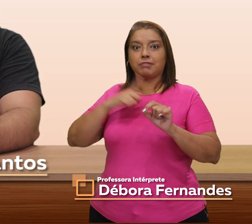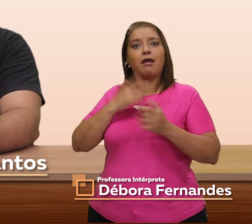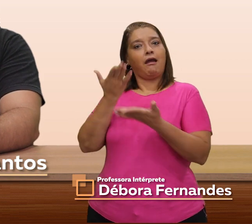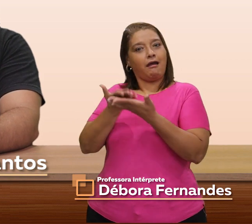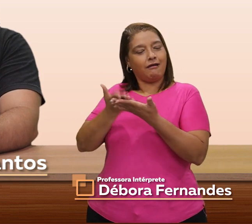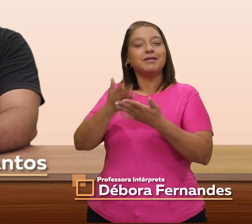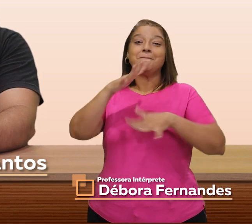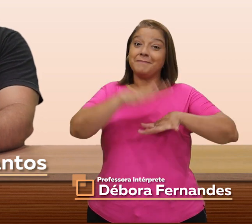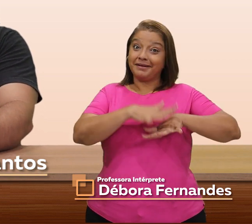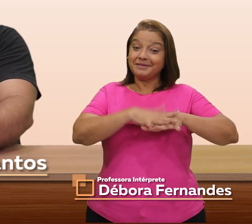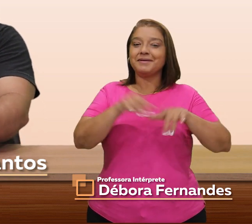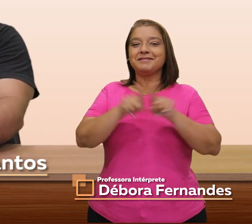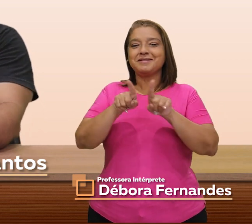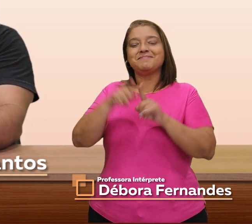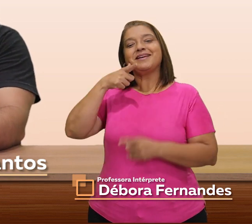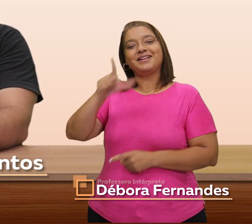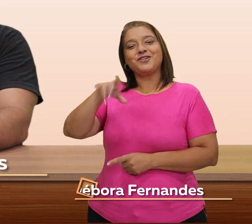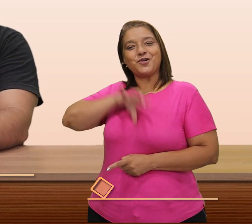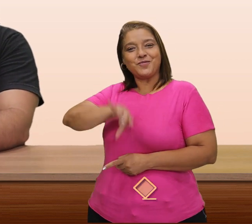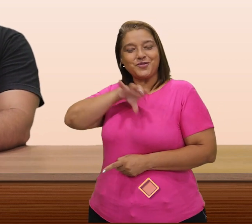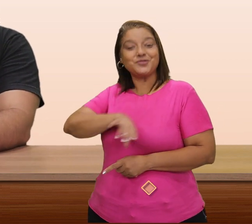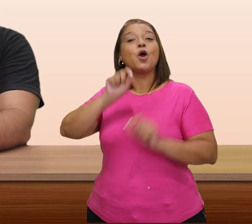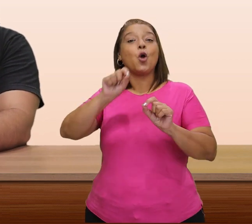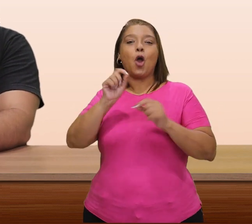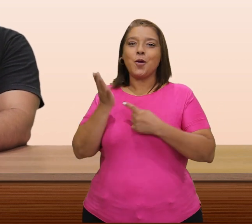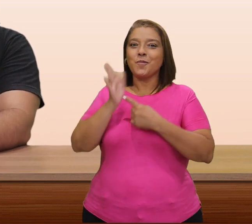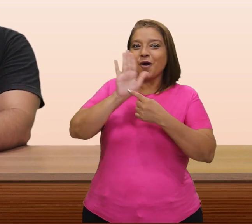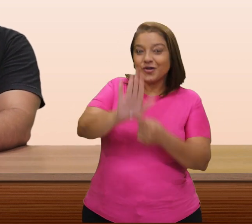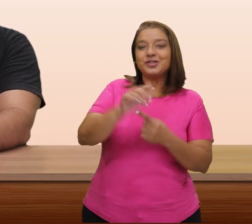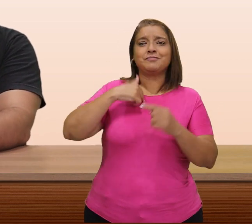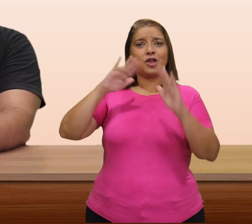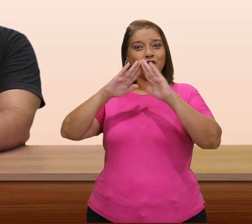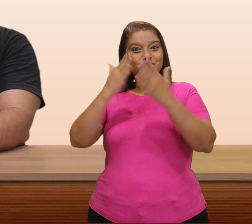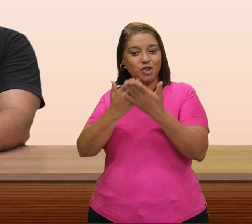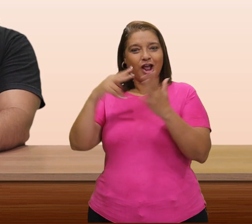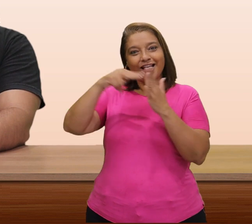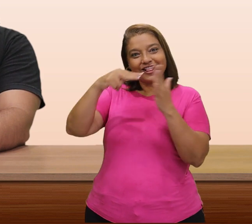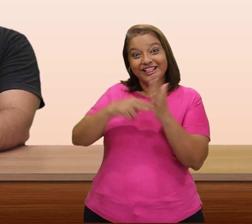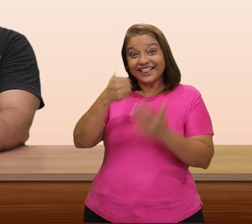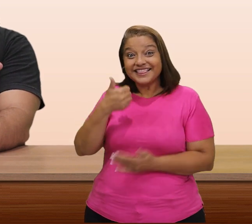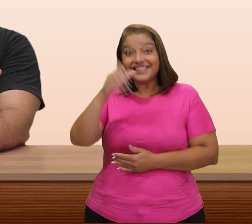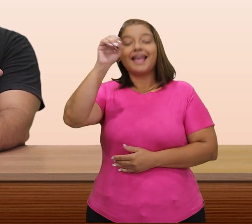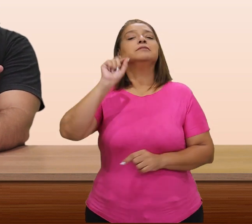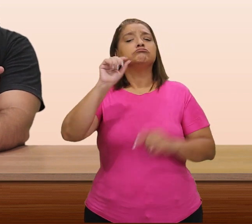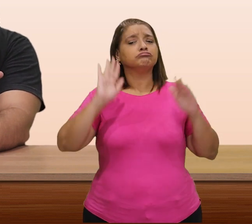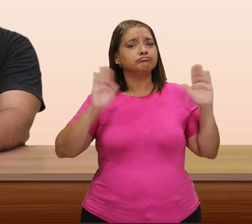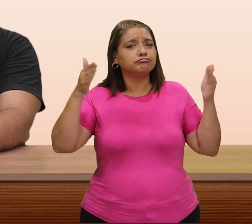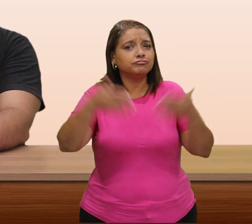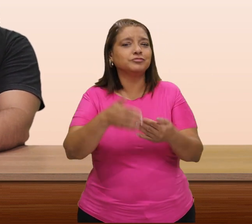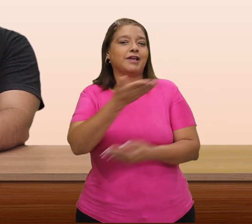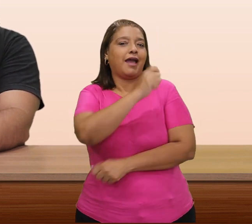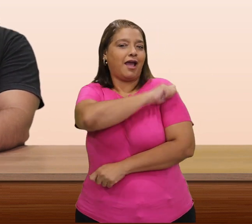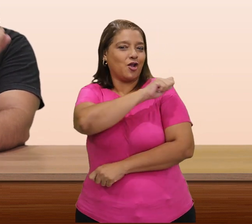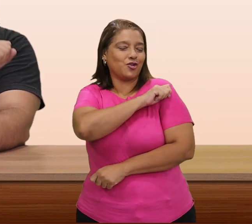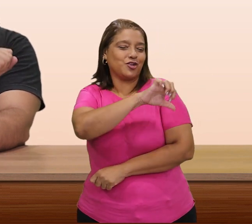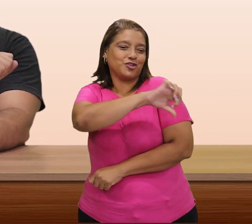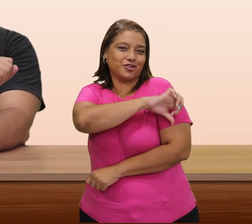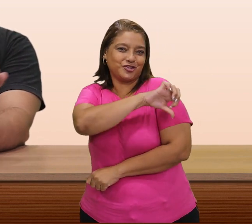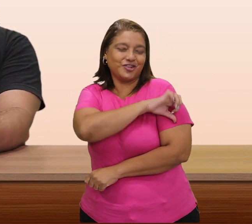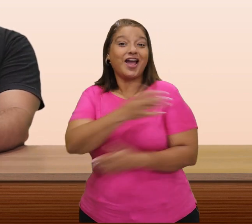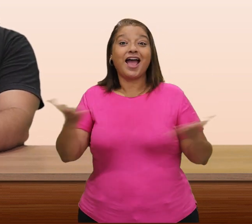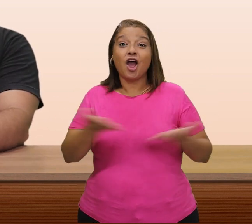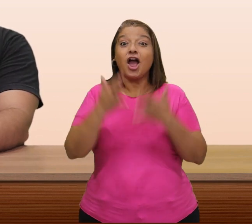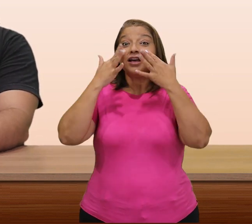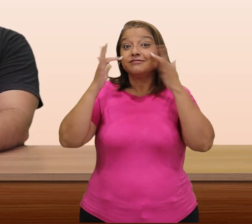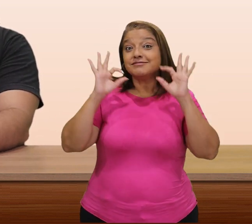de matemática e língua portuguesa com o programa Minha Escola é Nota 10. Com videoaulas direcionadas para estudantes do 9º ano.